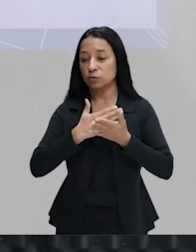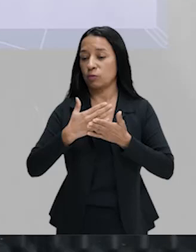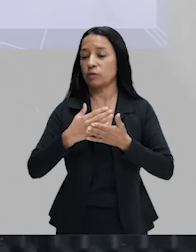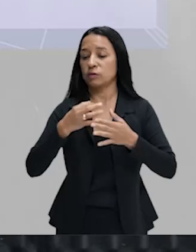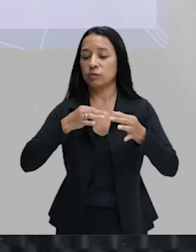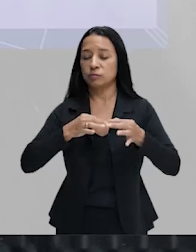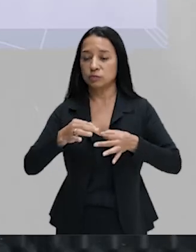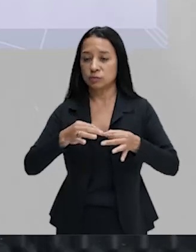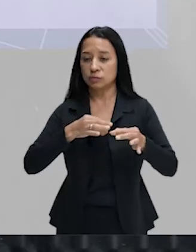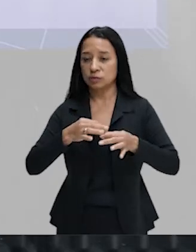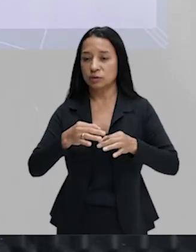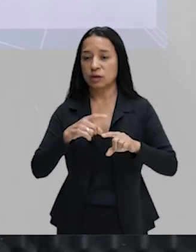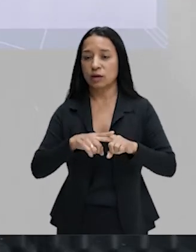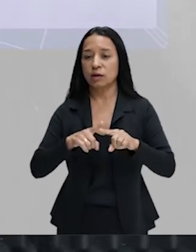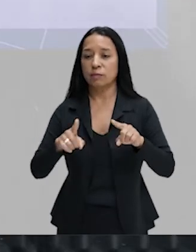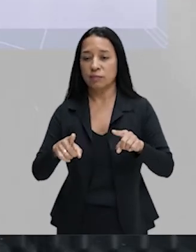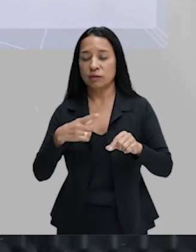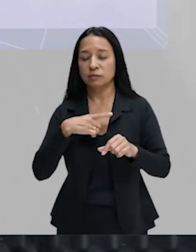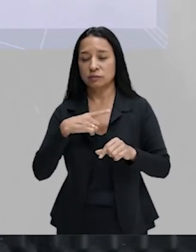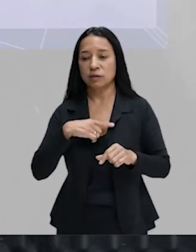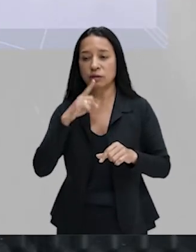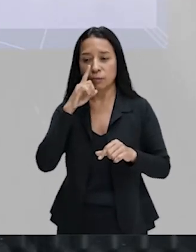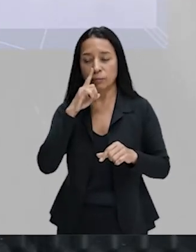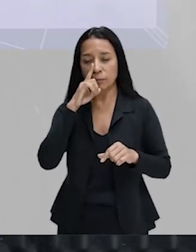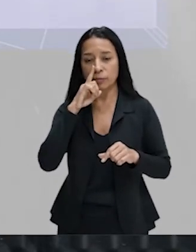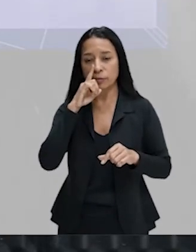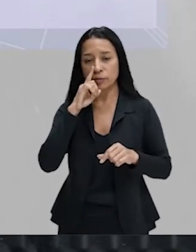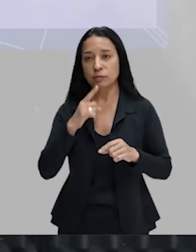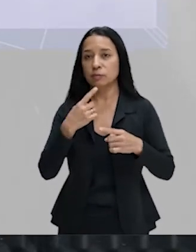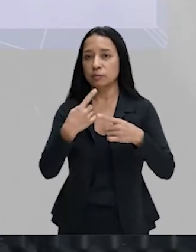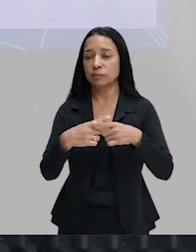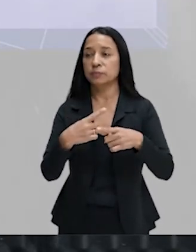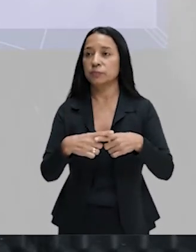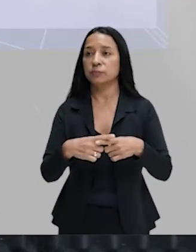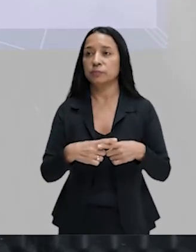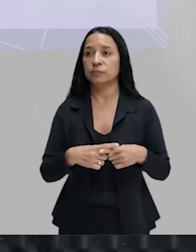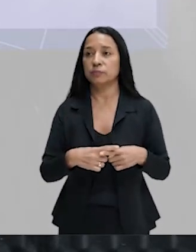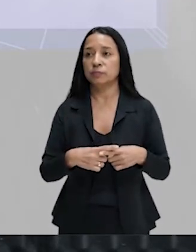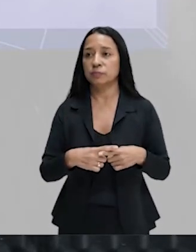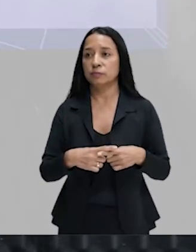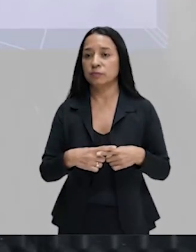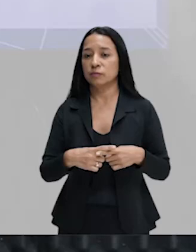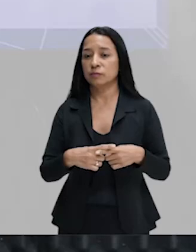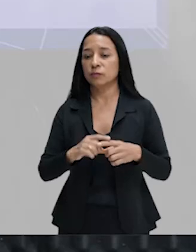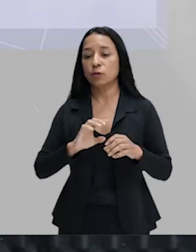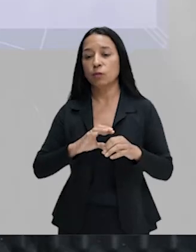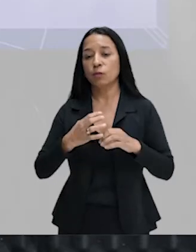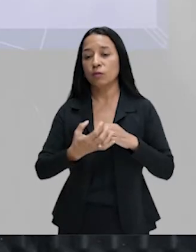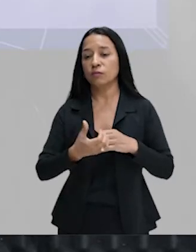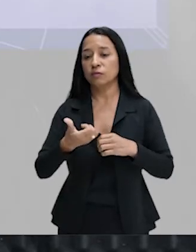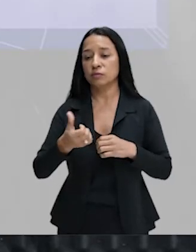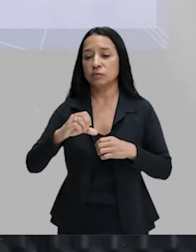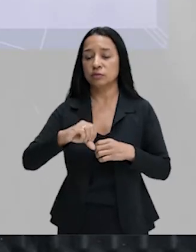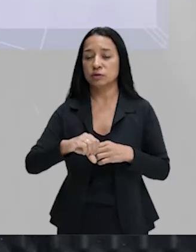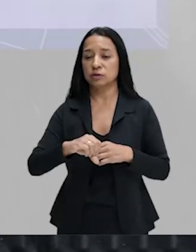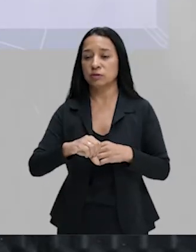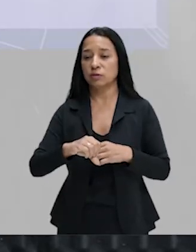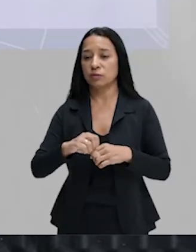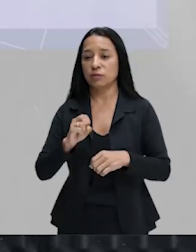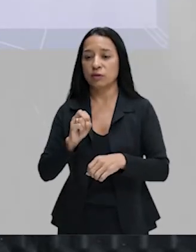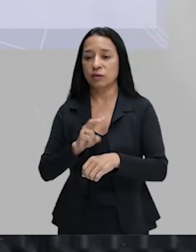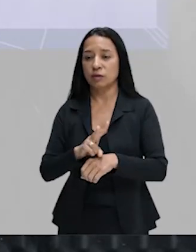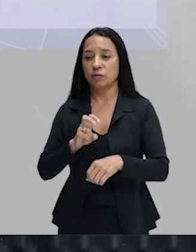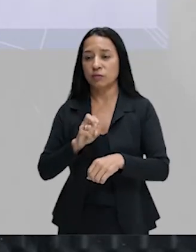ajustar, mas ainda há perigo. Por quê? Porque o Covid-19 é um vírus